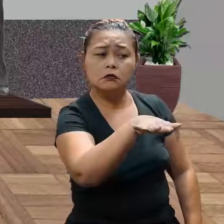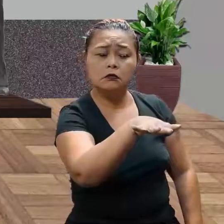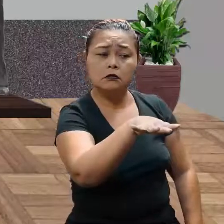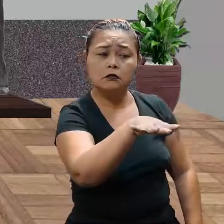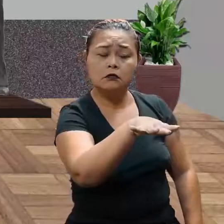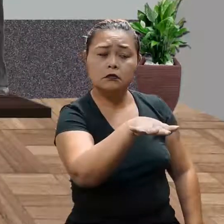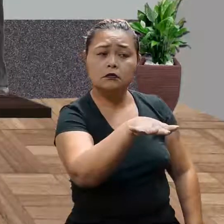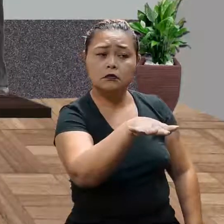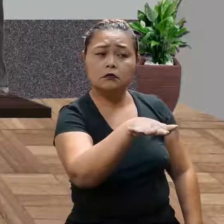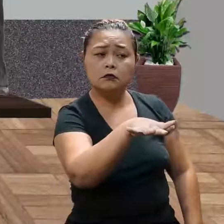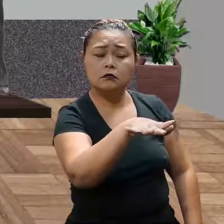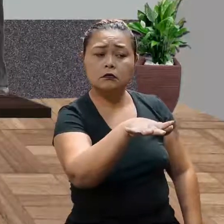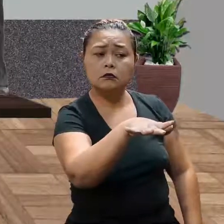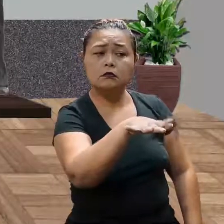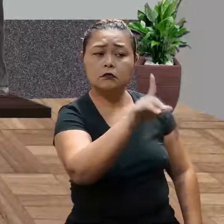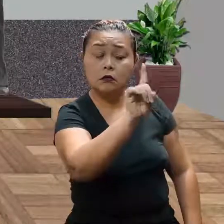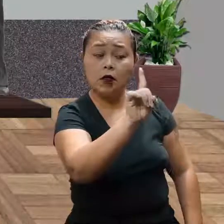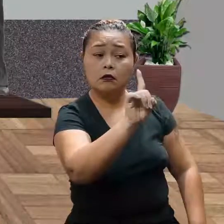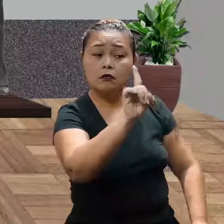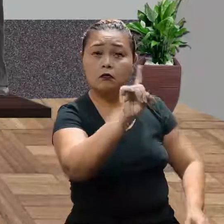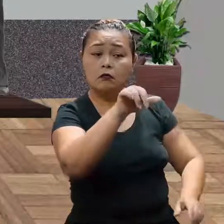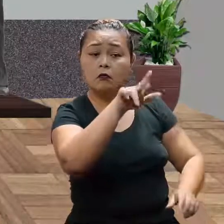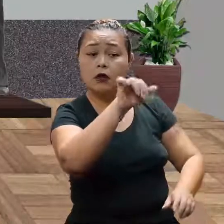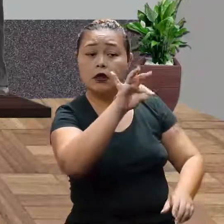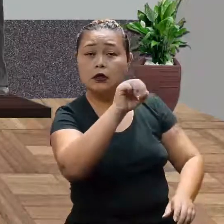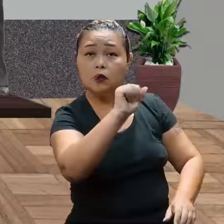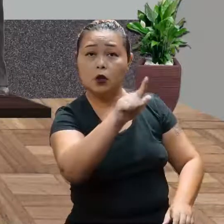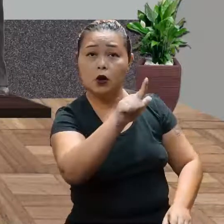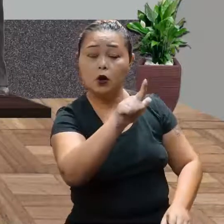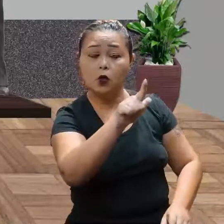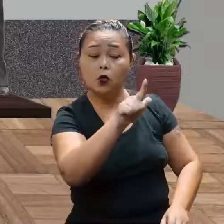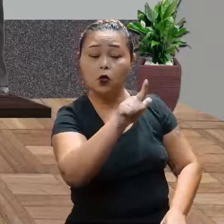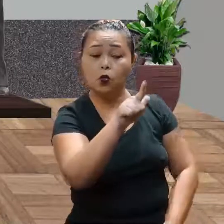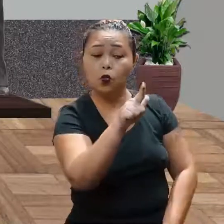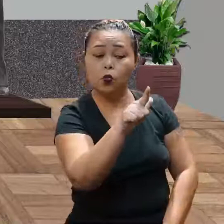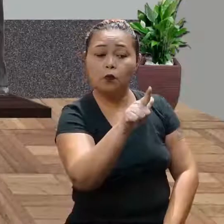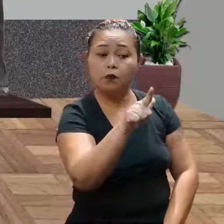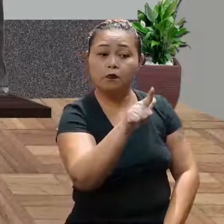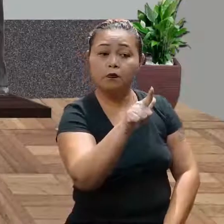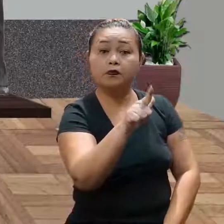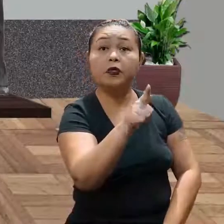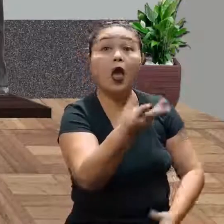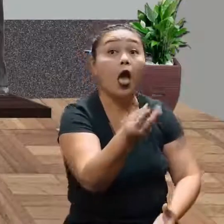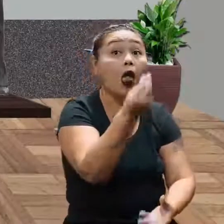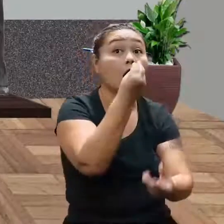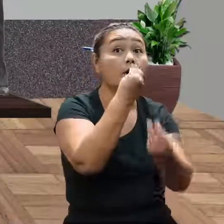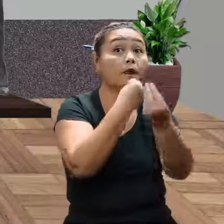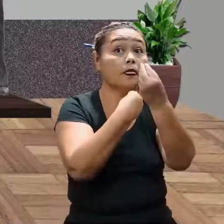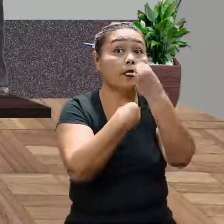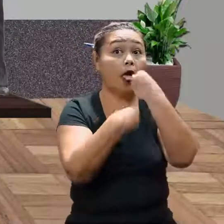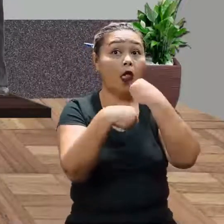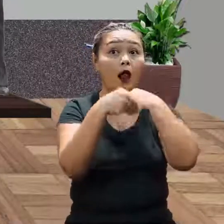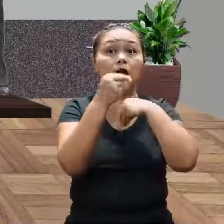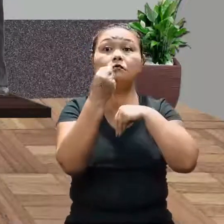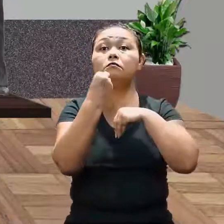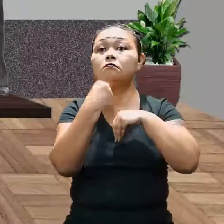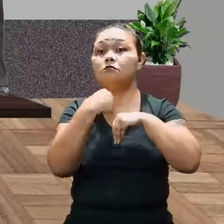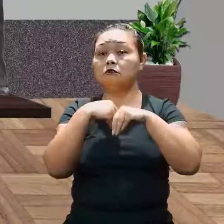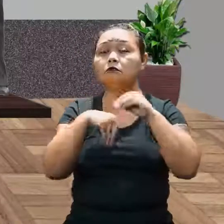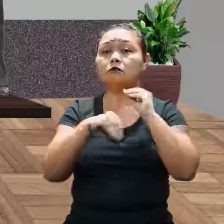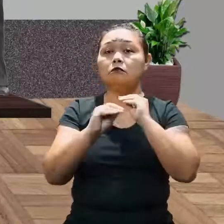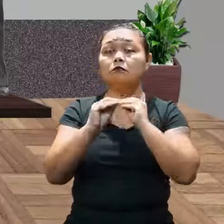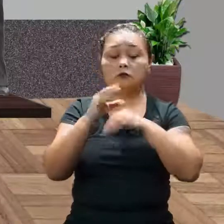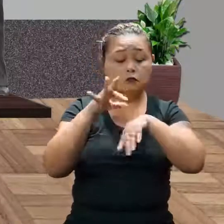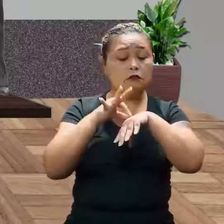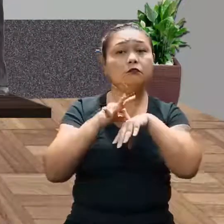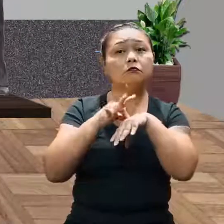que eram temidos pelo seu ritual até de canibalismo ali,